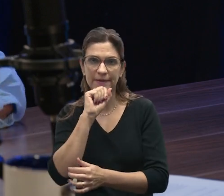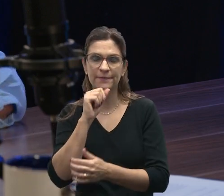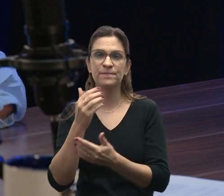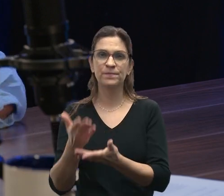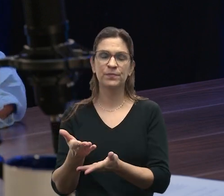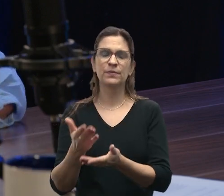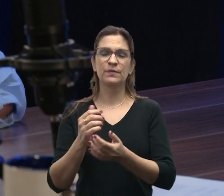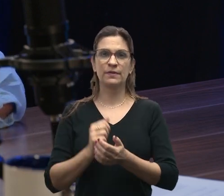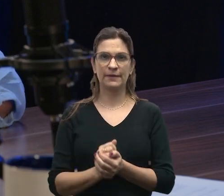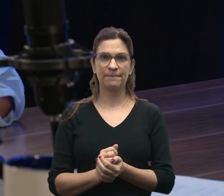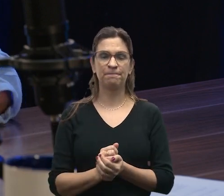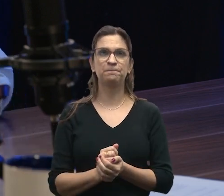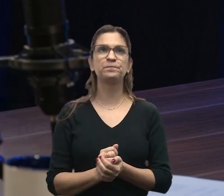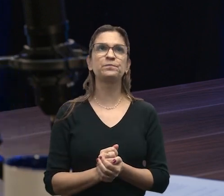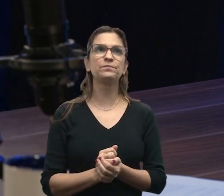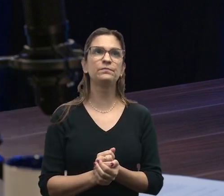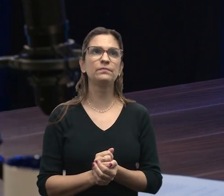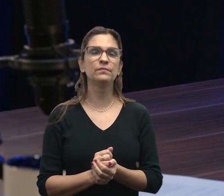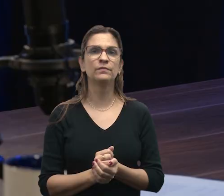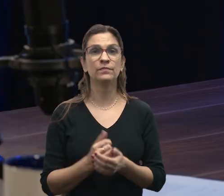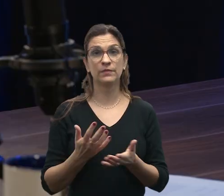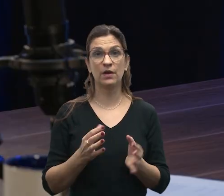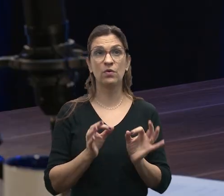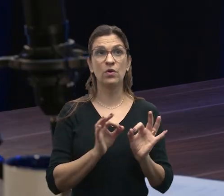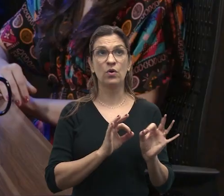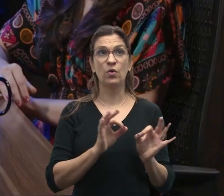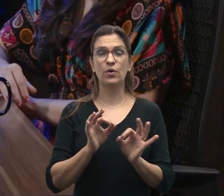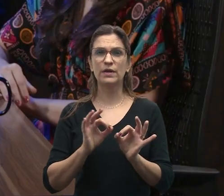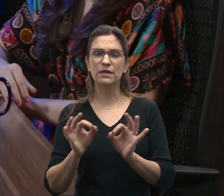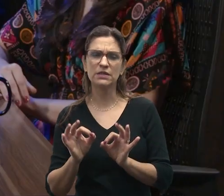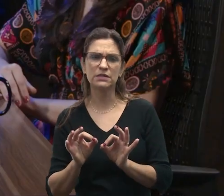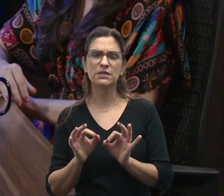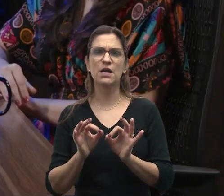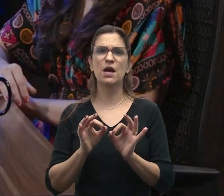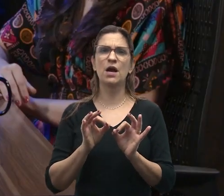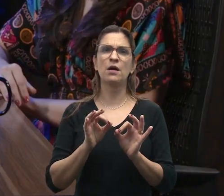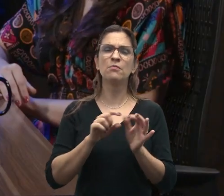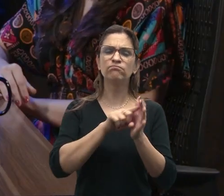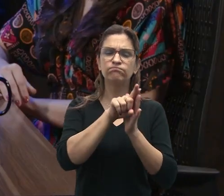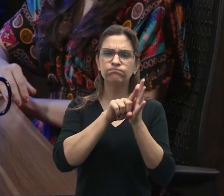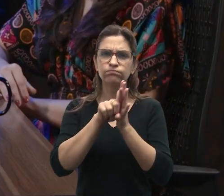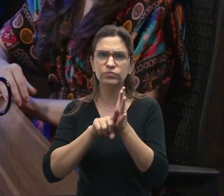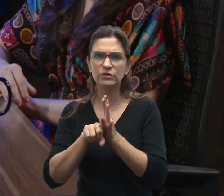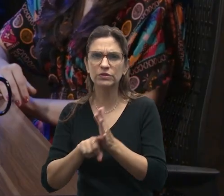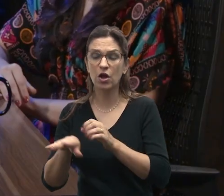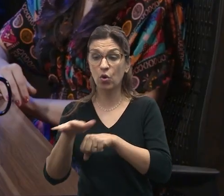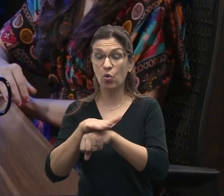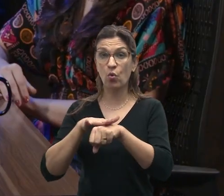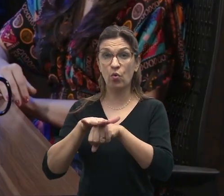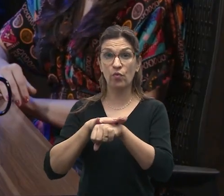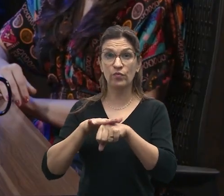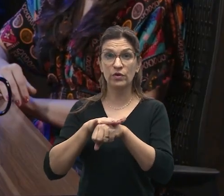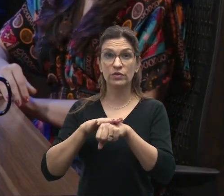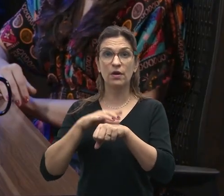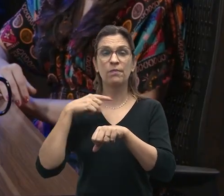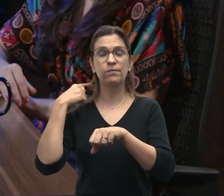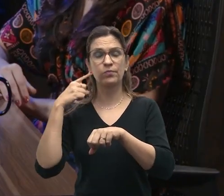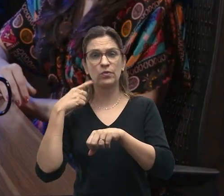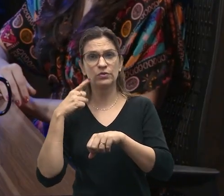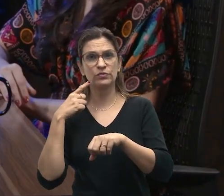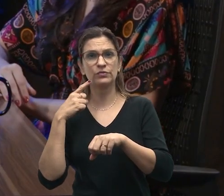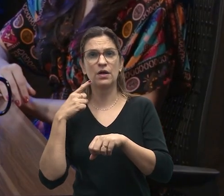direto no processo. Nós não fizemos isso sem atenção. Nós conversamos com o juiz que são